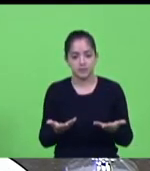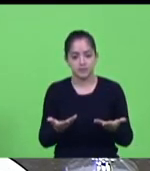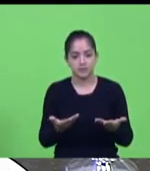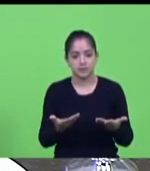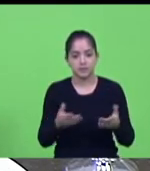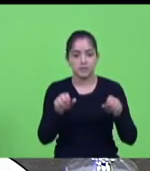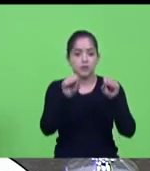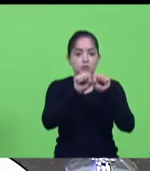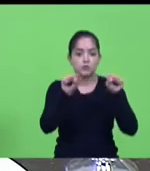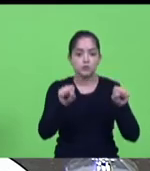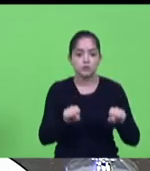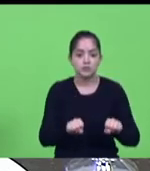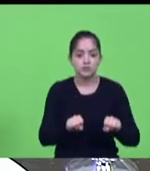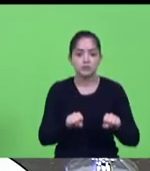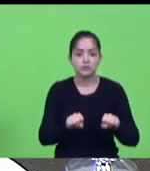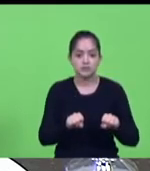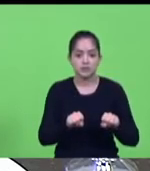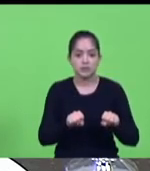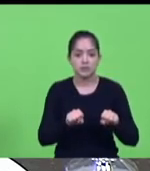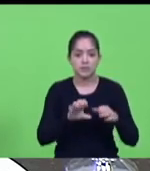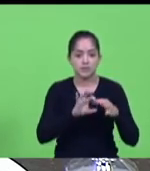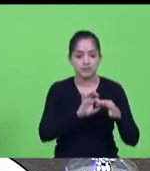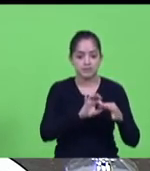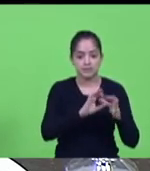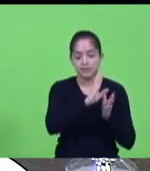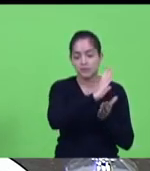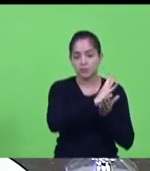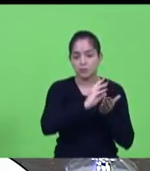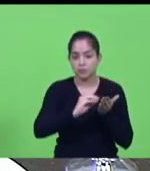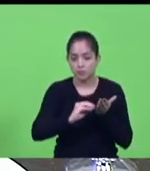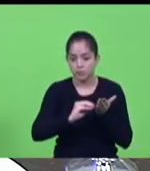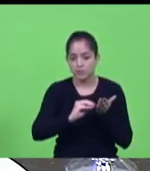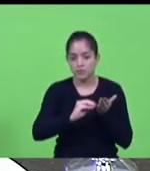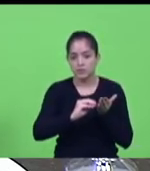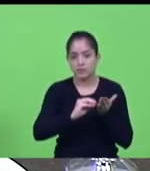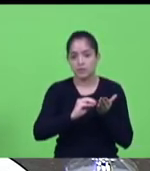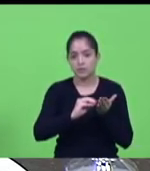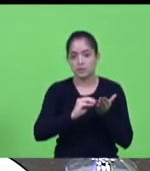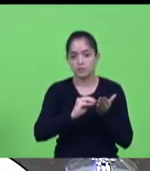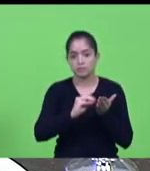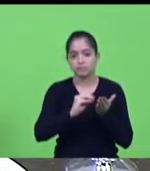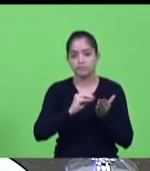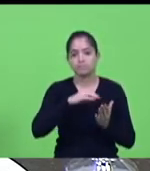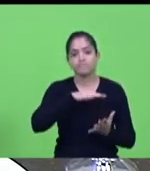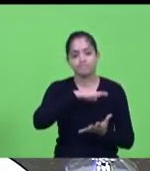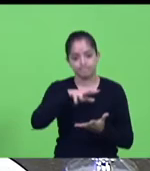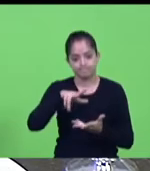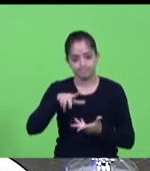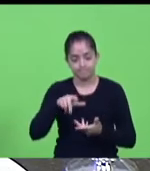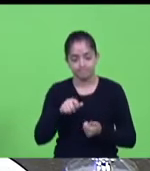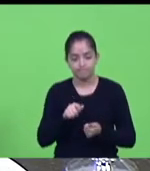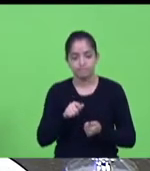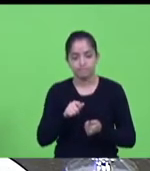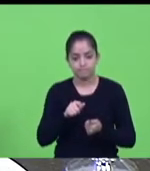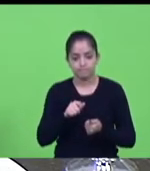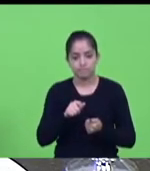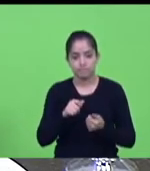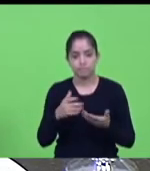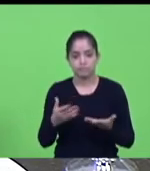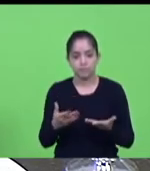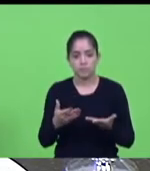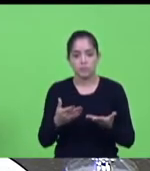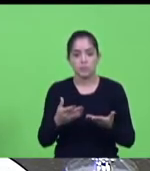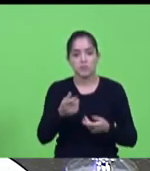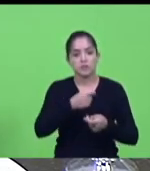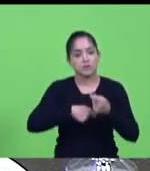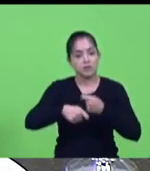sistema integrado, modelo para o mundo, grande polo